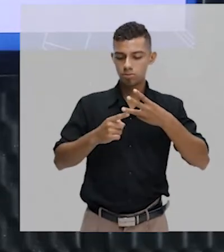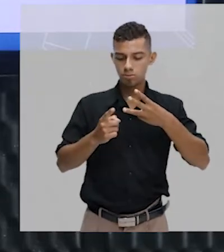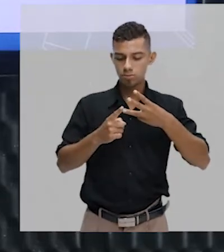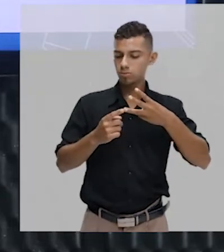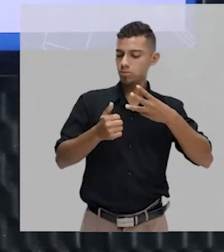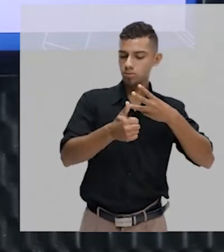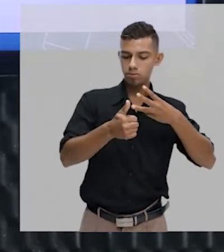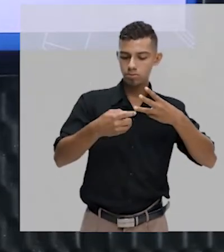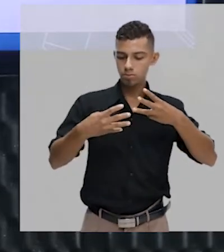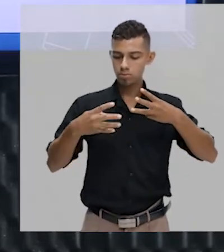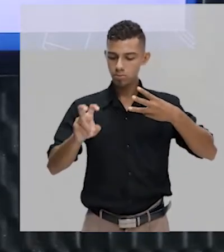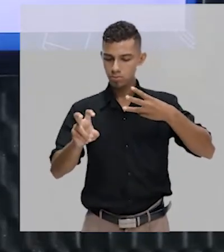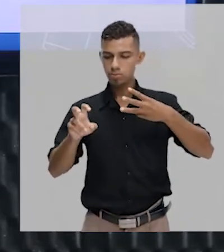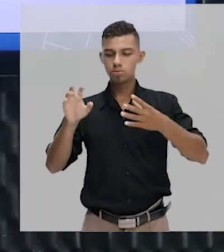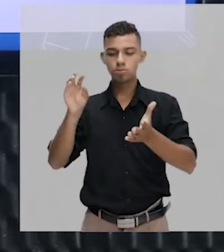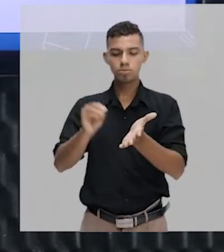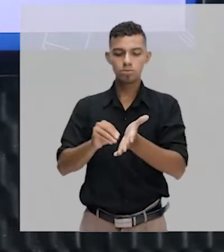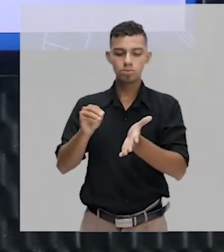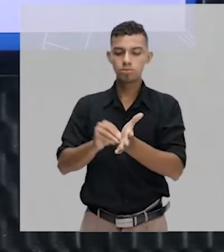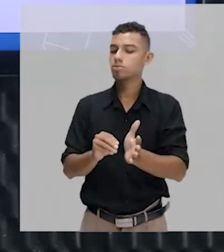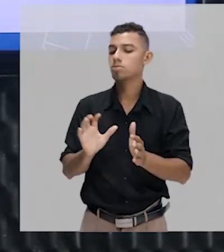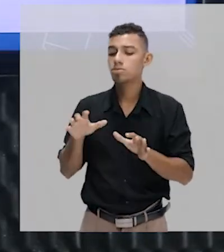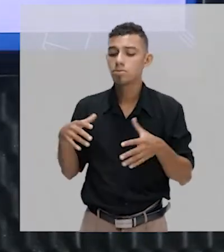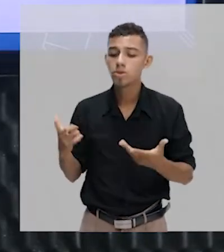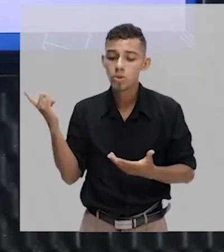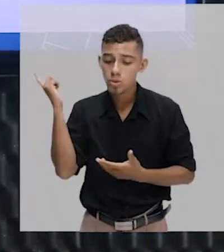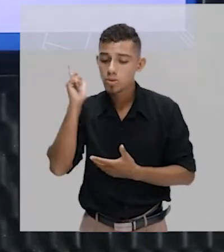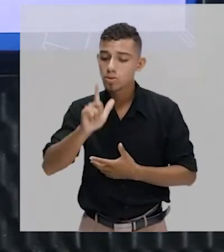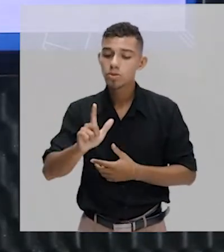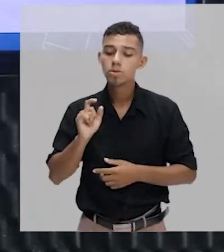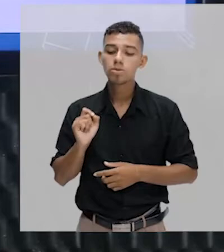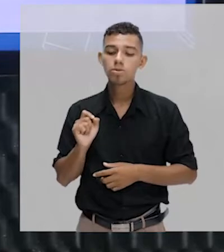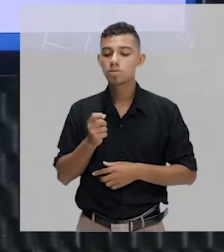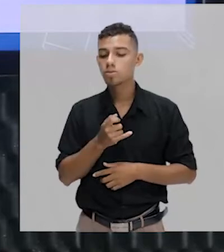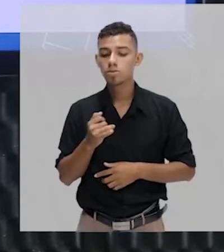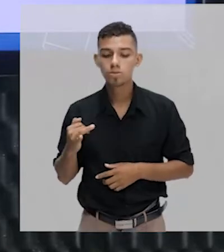efetivamente, quanto de cloro que reagiu? Reagiu